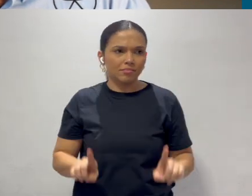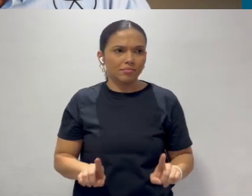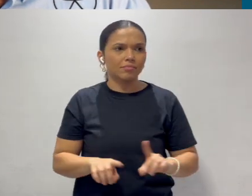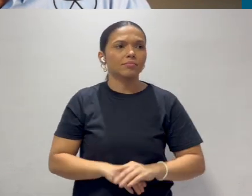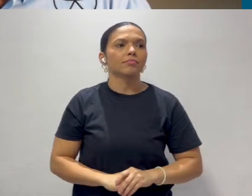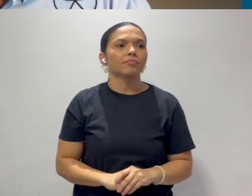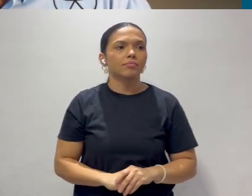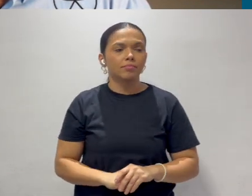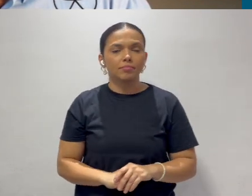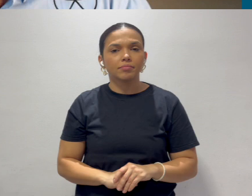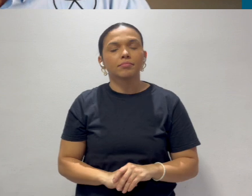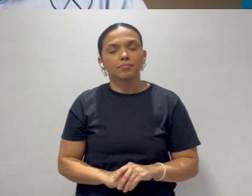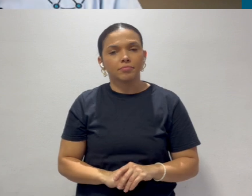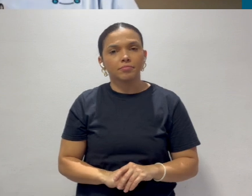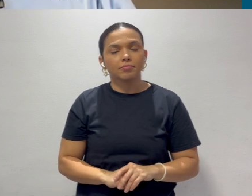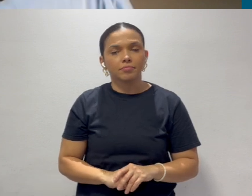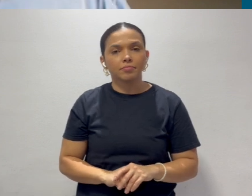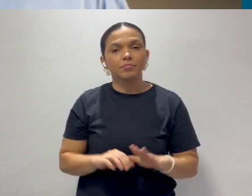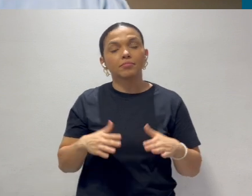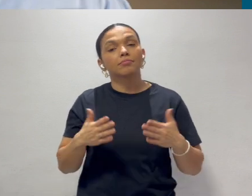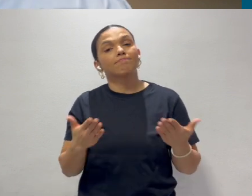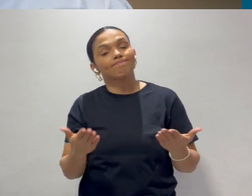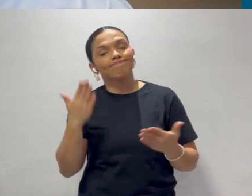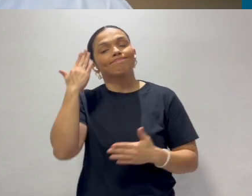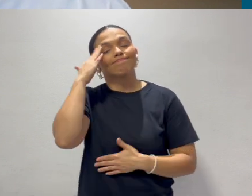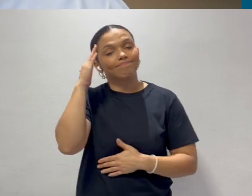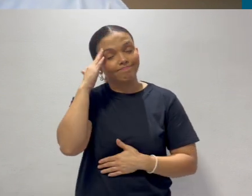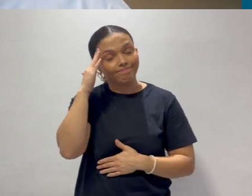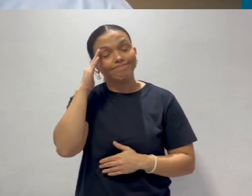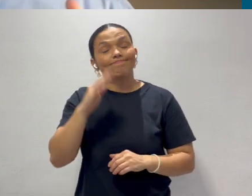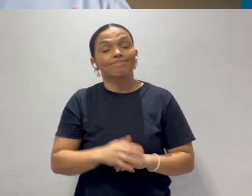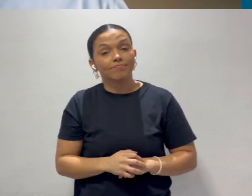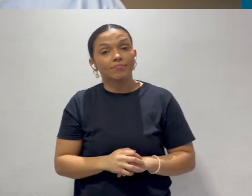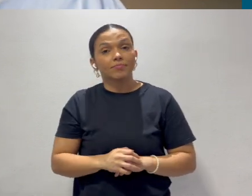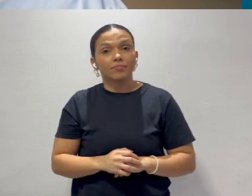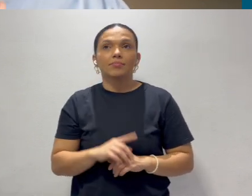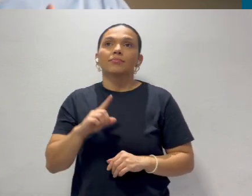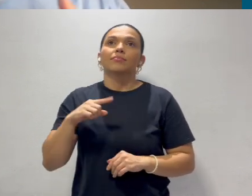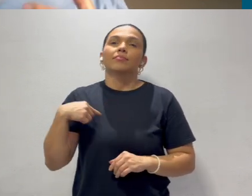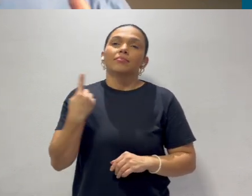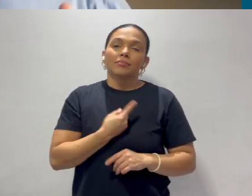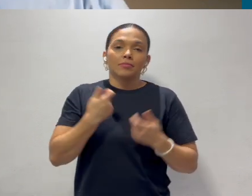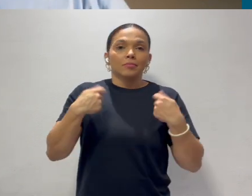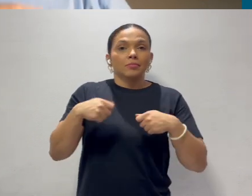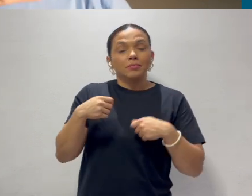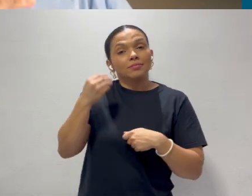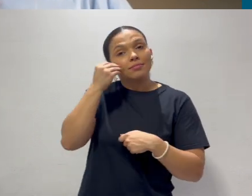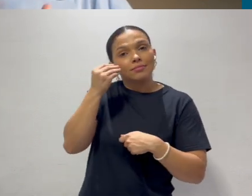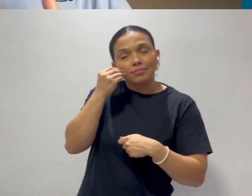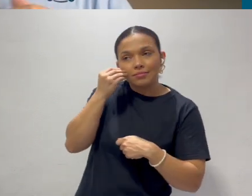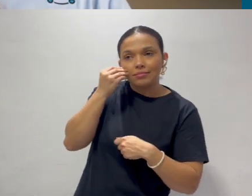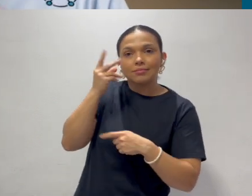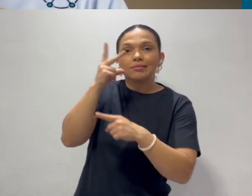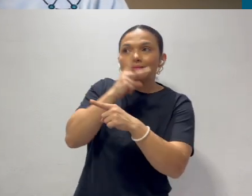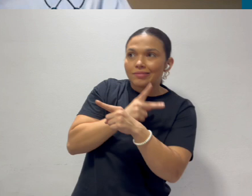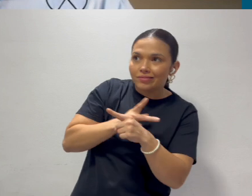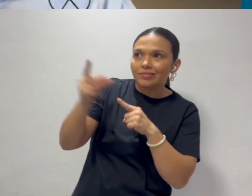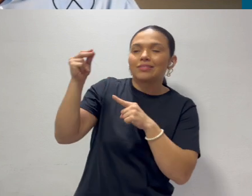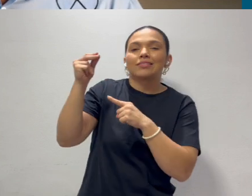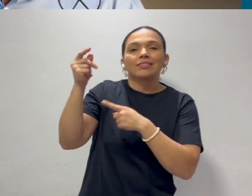deficiência. Entendi. E aí, isso quer dizer, é mais uma etapa que você precisa